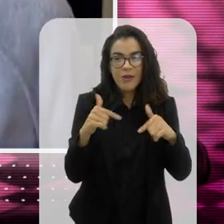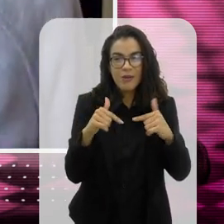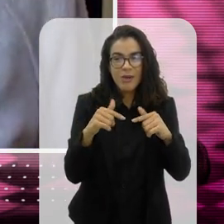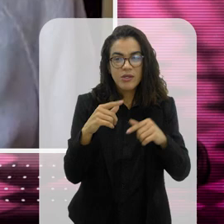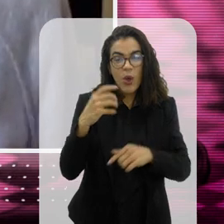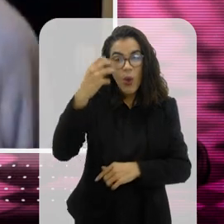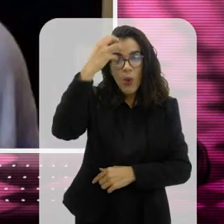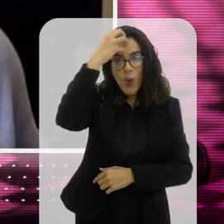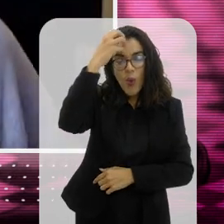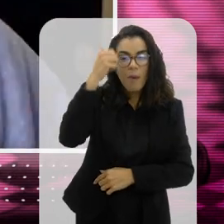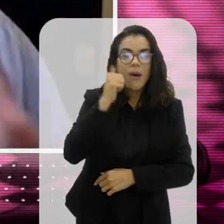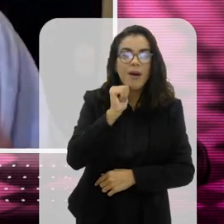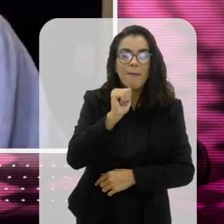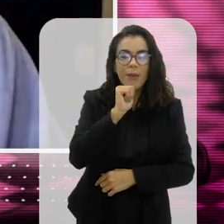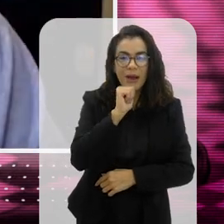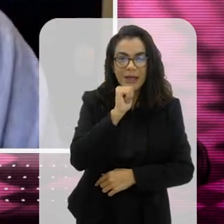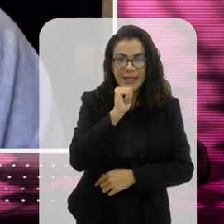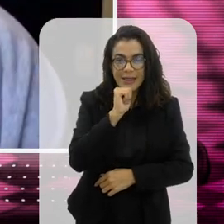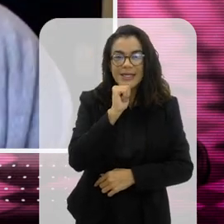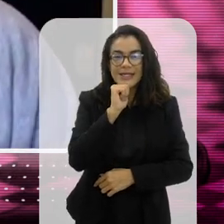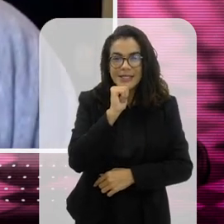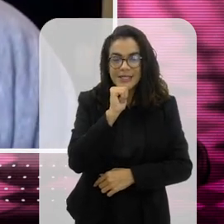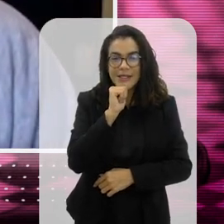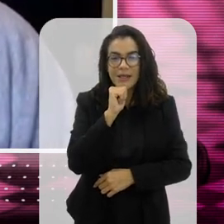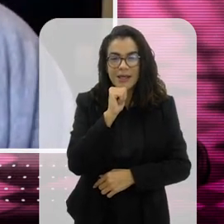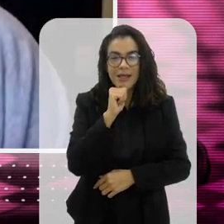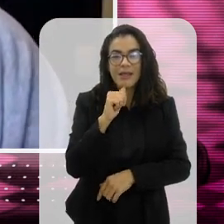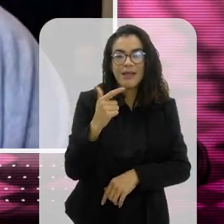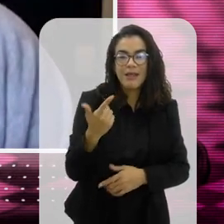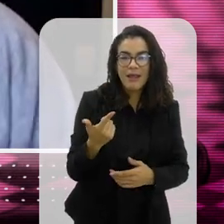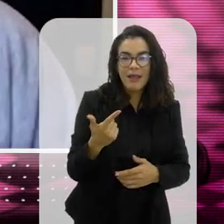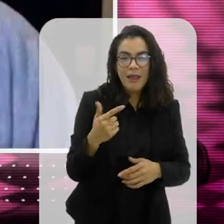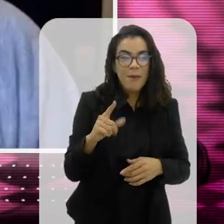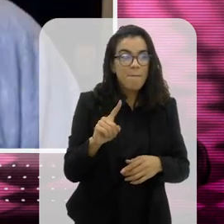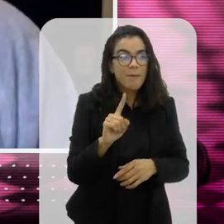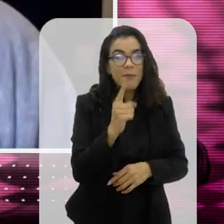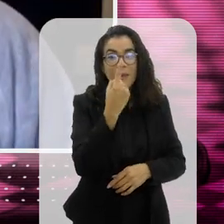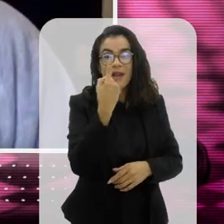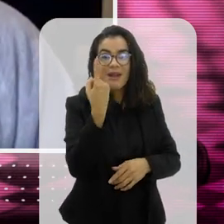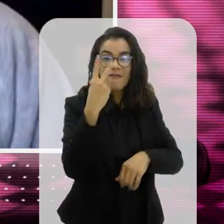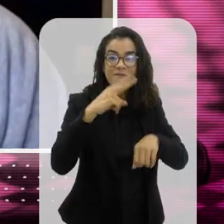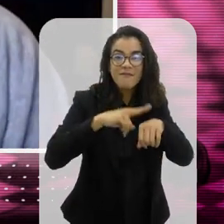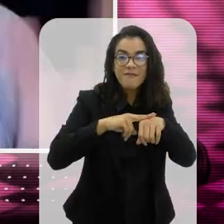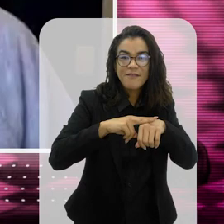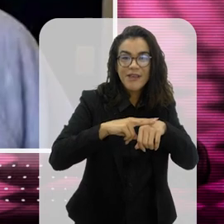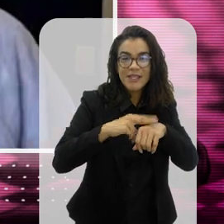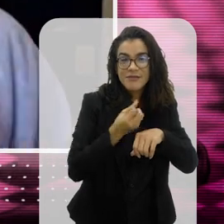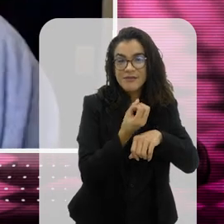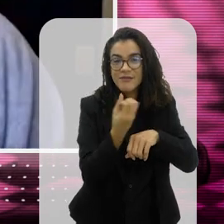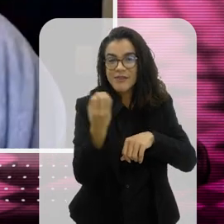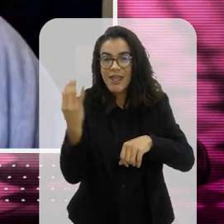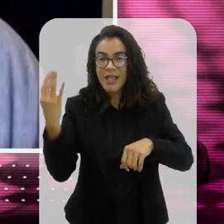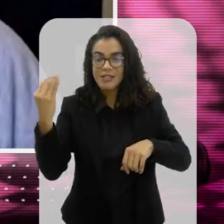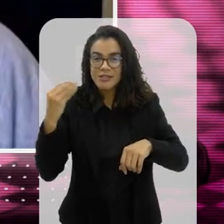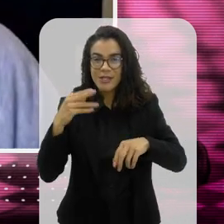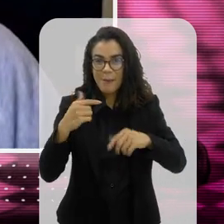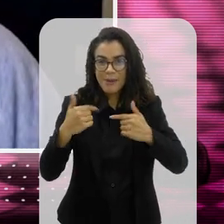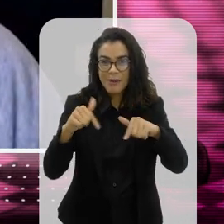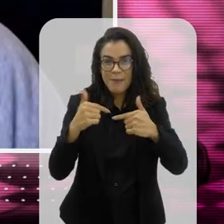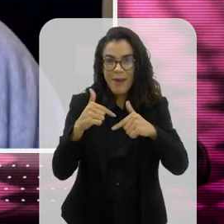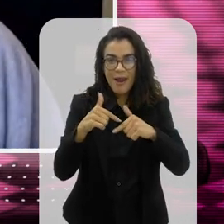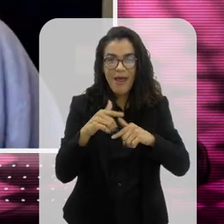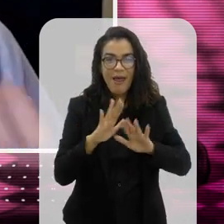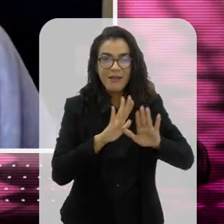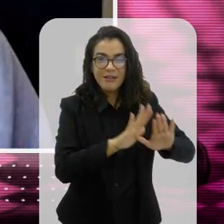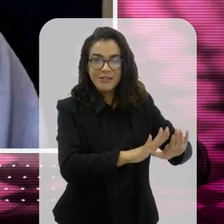né? Eu trabalhei muito essa questão da culpa materna também, de não estar, de viajar, primeira viagem a trabalho. E daí você fala, oh, pai, será que